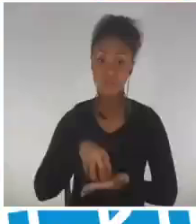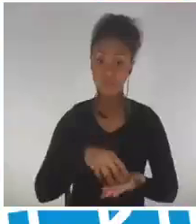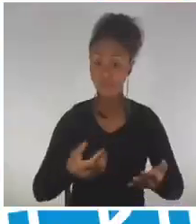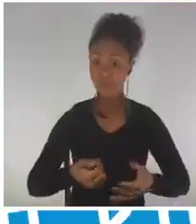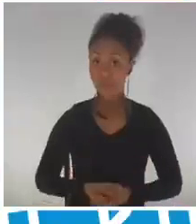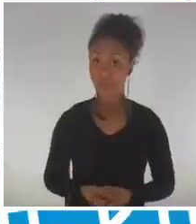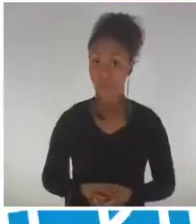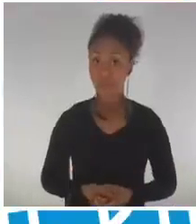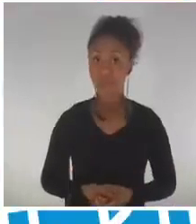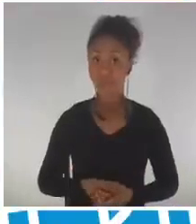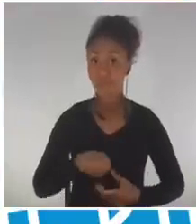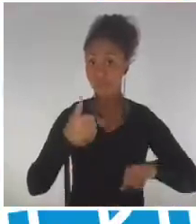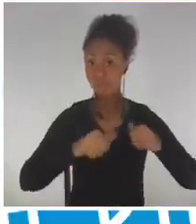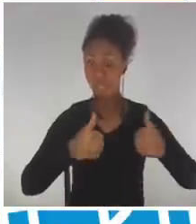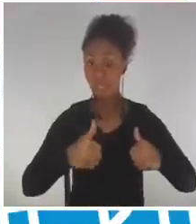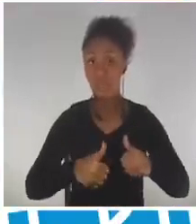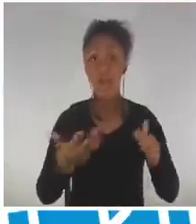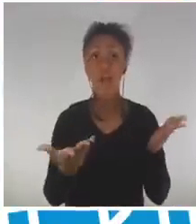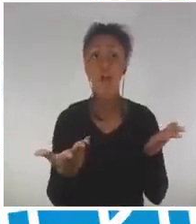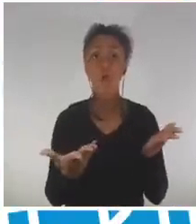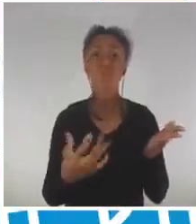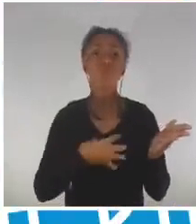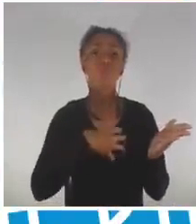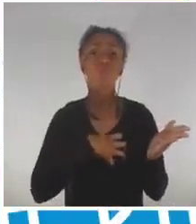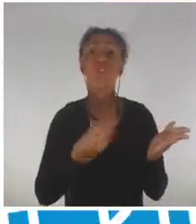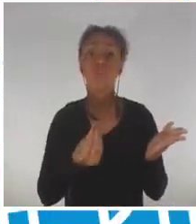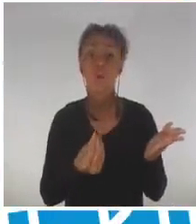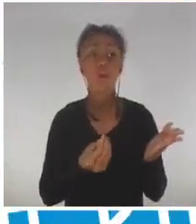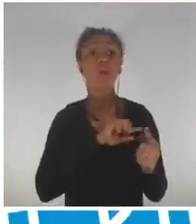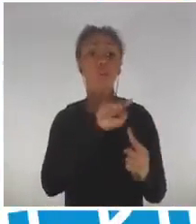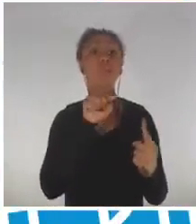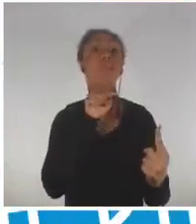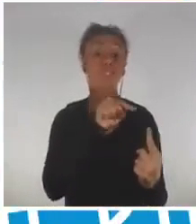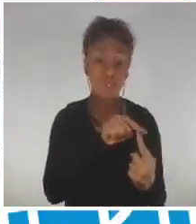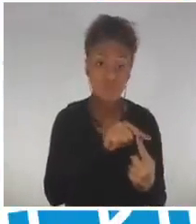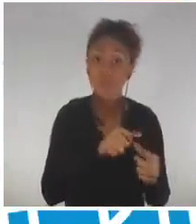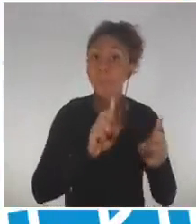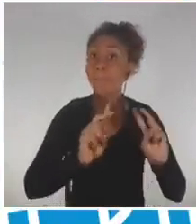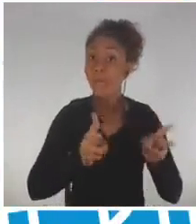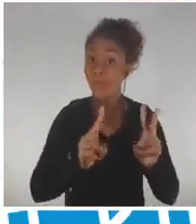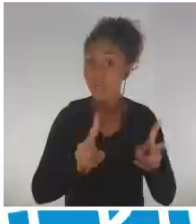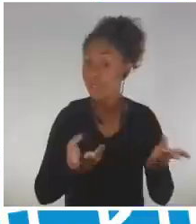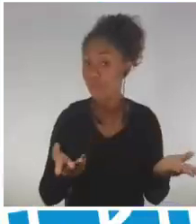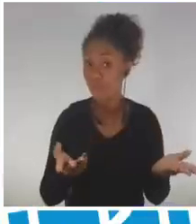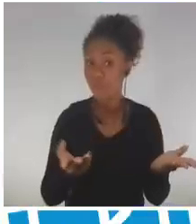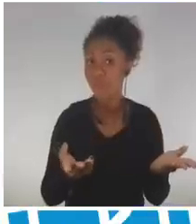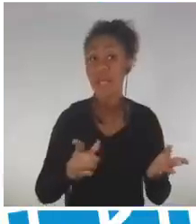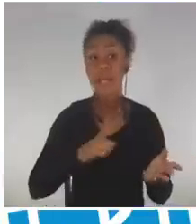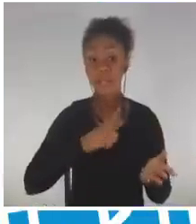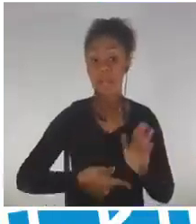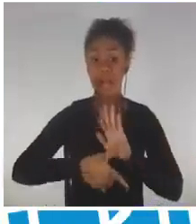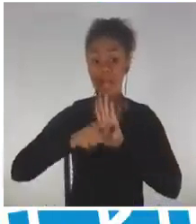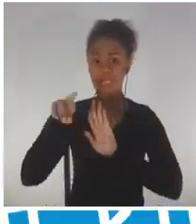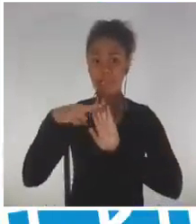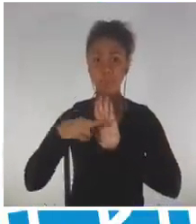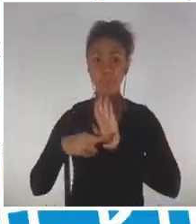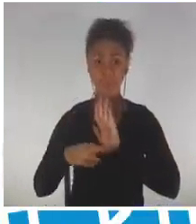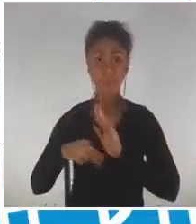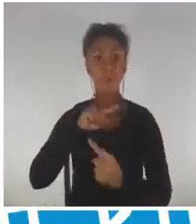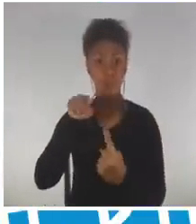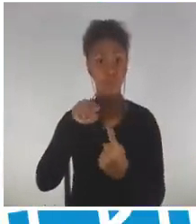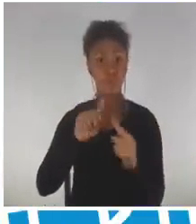nós temos um modelo construído com essa finalidade, então todo modelo é construído com esse objetivo, né? Quando